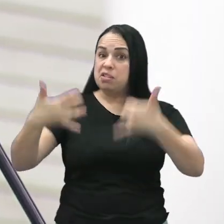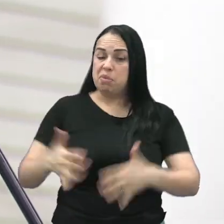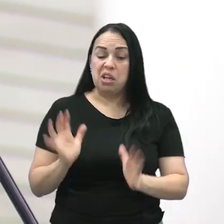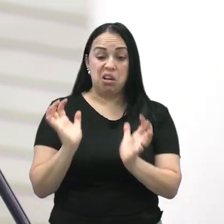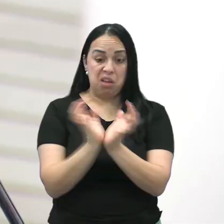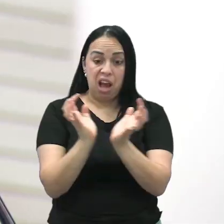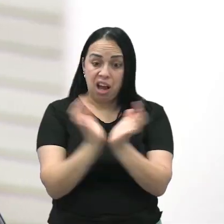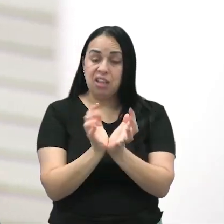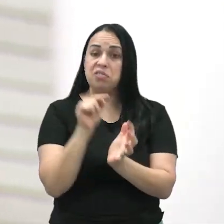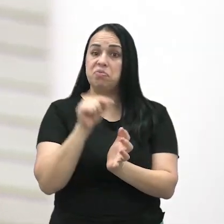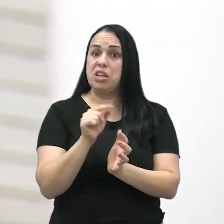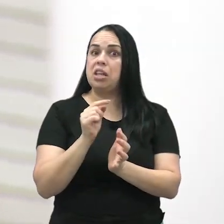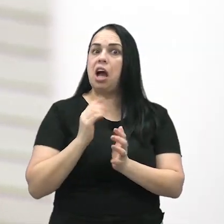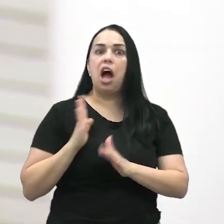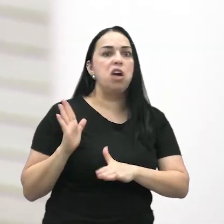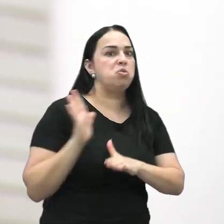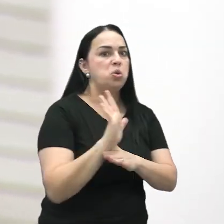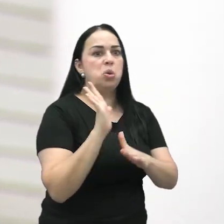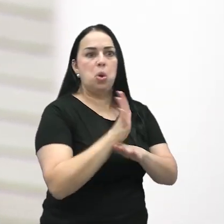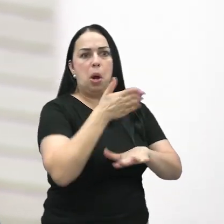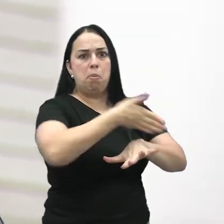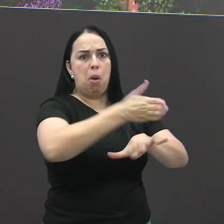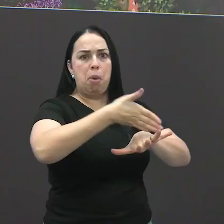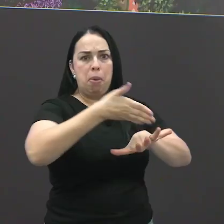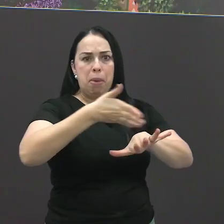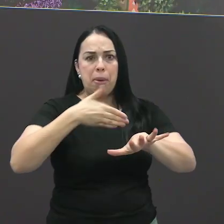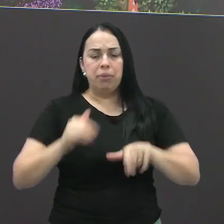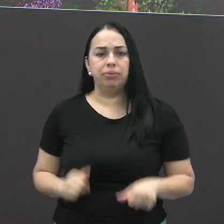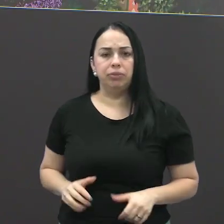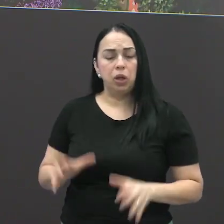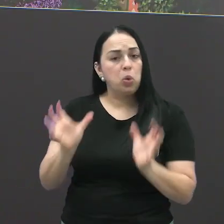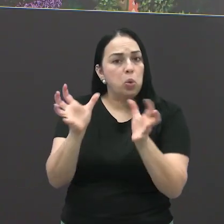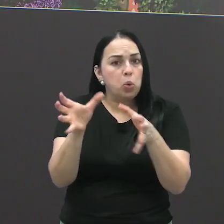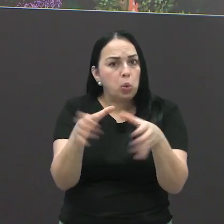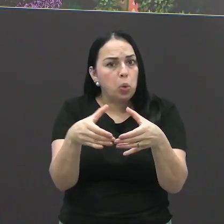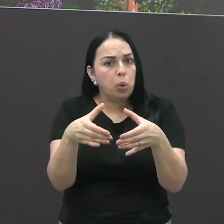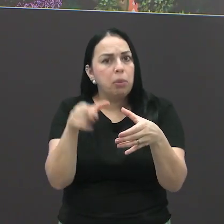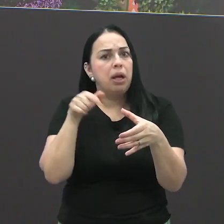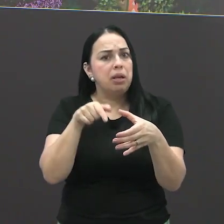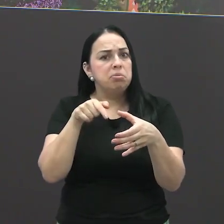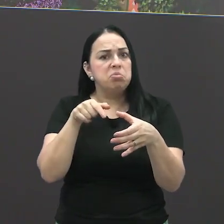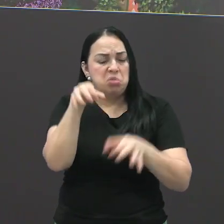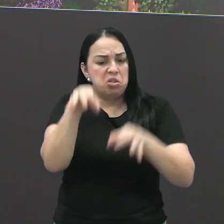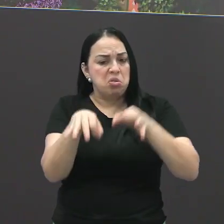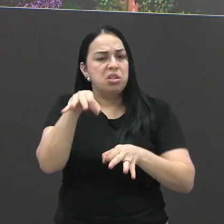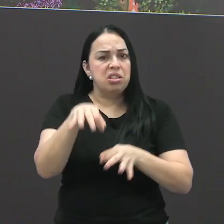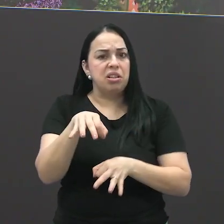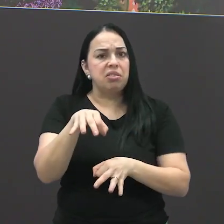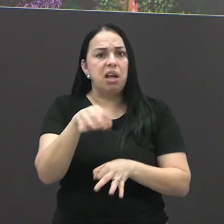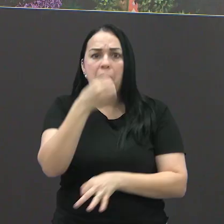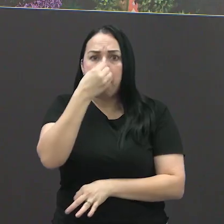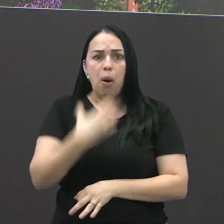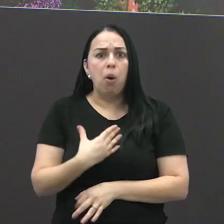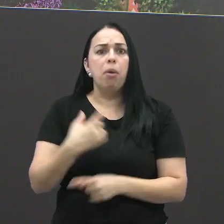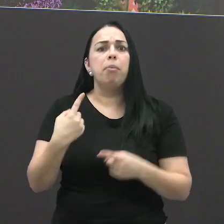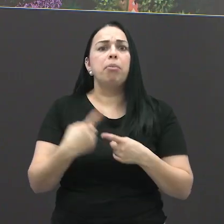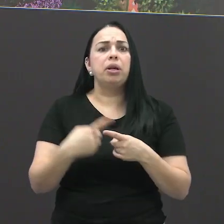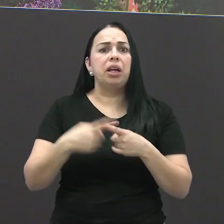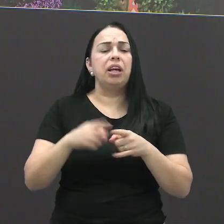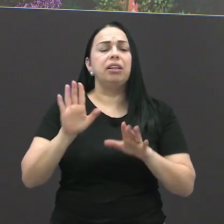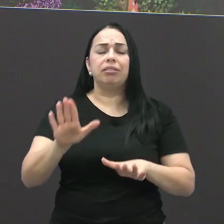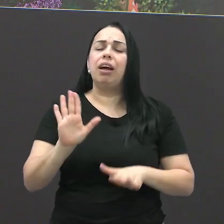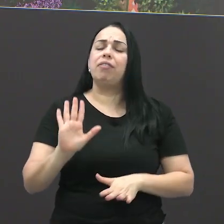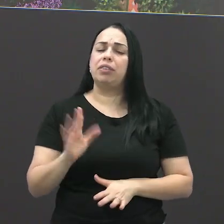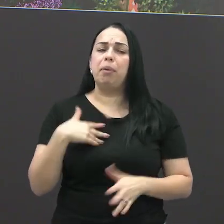fazer a diferença para diversos esportes na cidade. A junta, primeiramente, ela vem por conta de uma demanda que temos